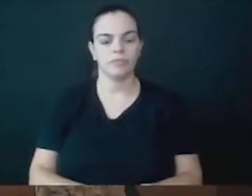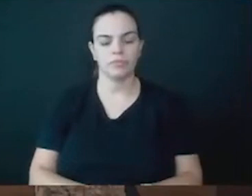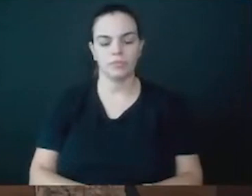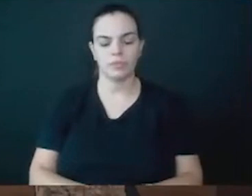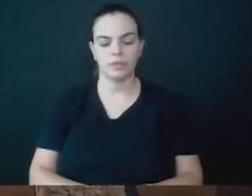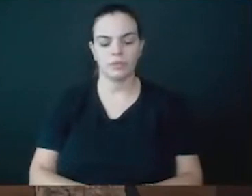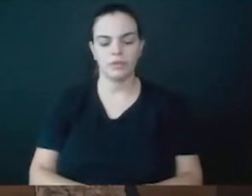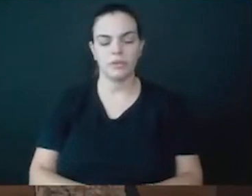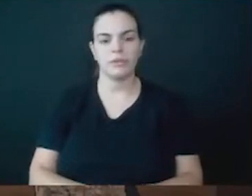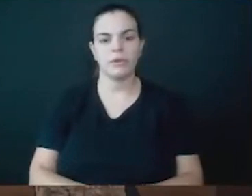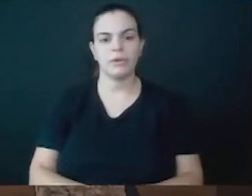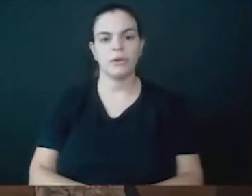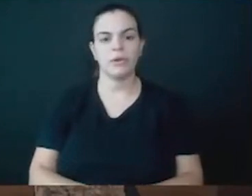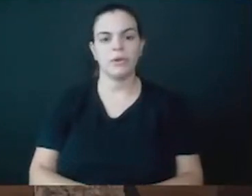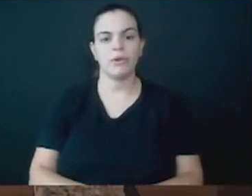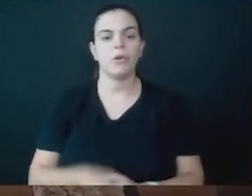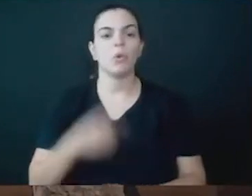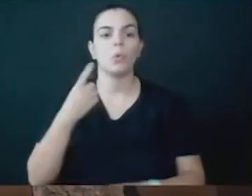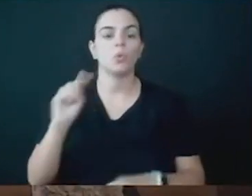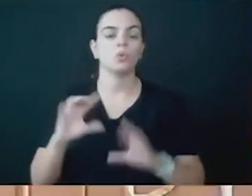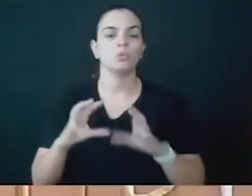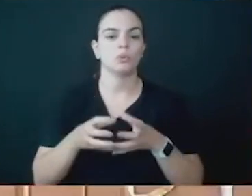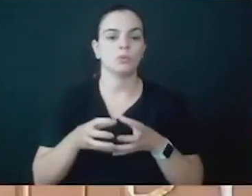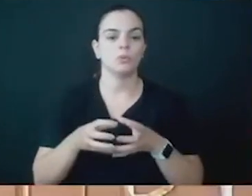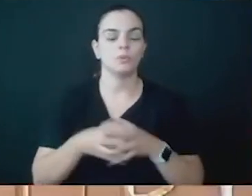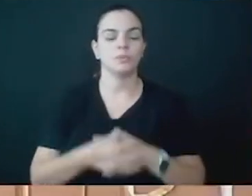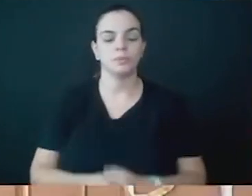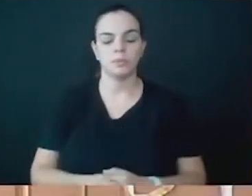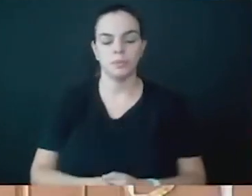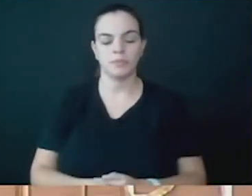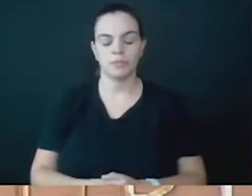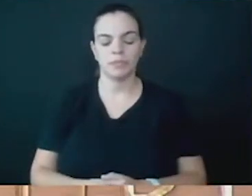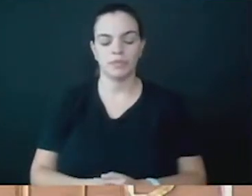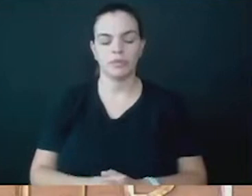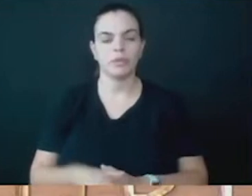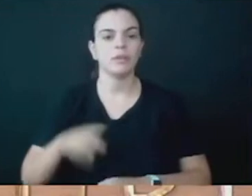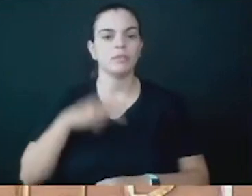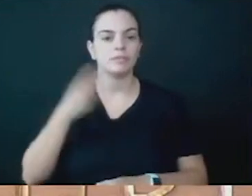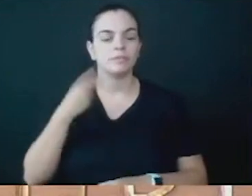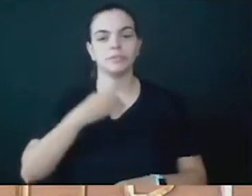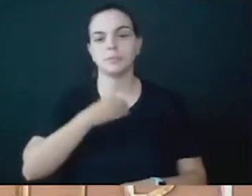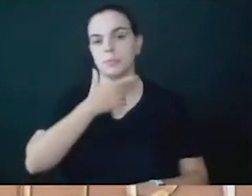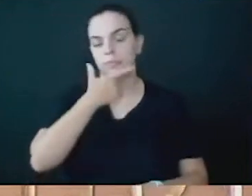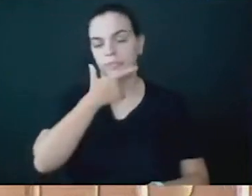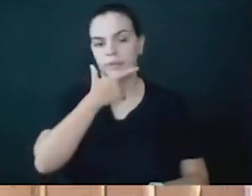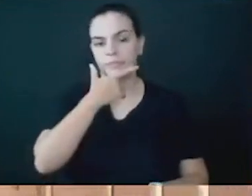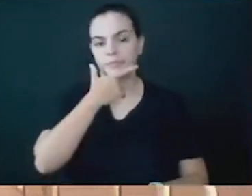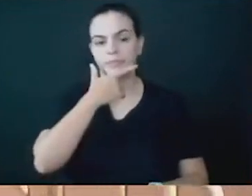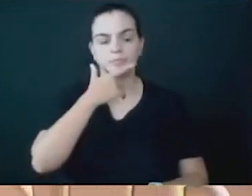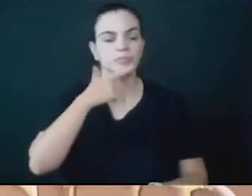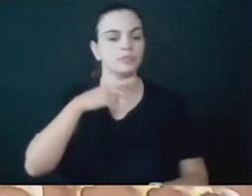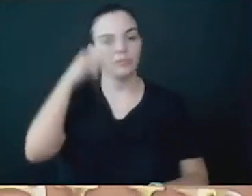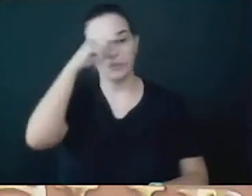Finalizando, então, o último bloco para os questionamentos, nós temos o vereador Erivelto Oliveira, vereador Tico Kuzma,